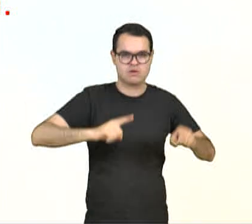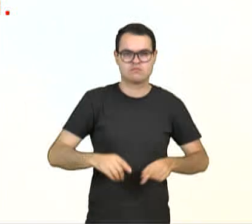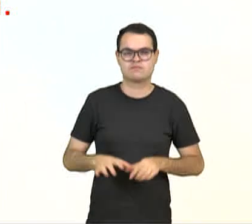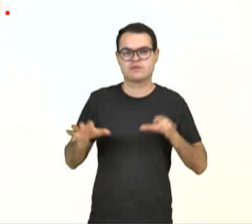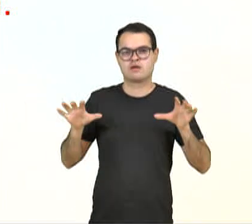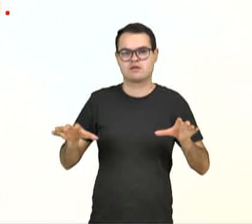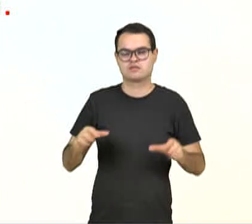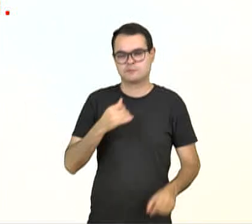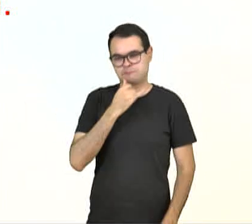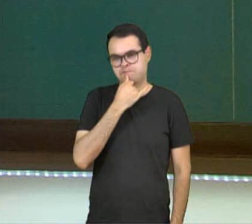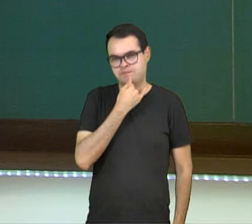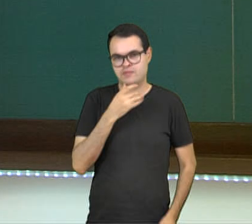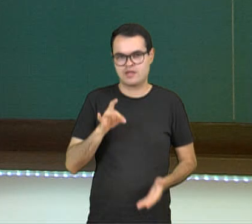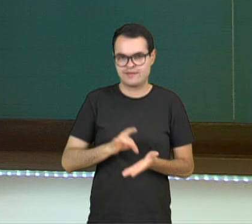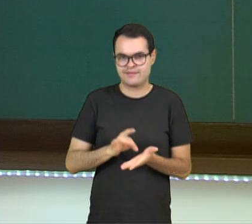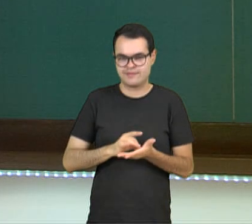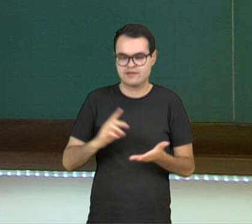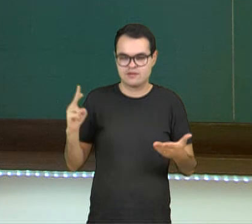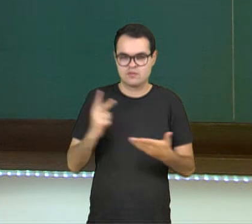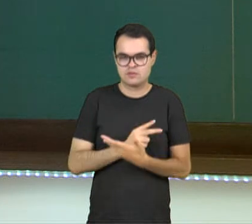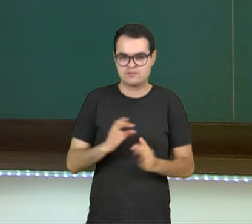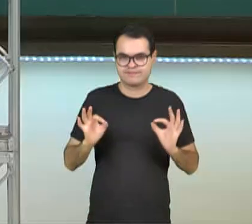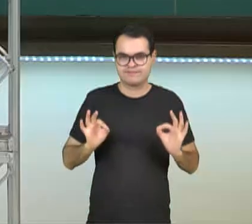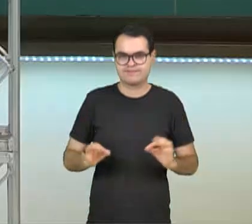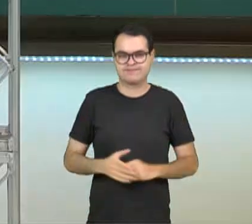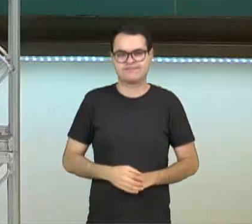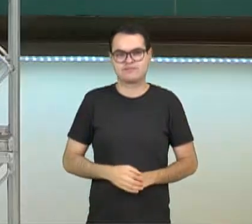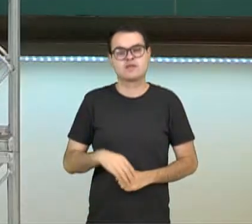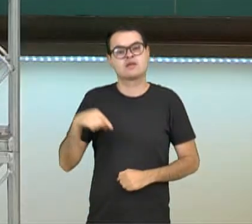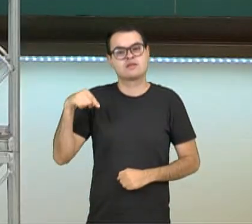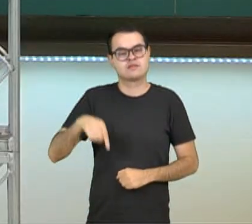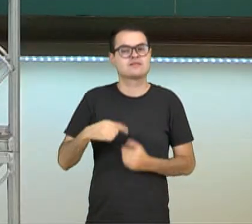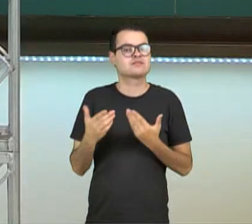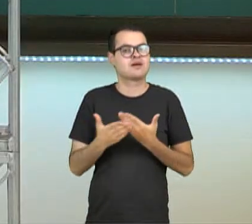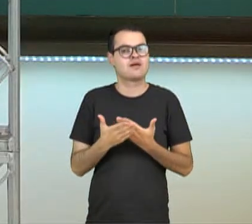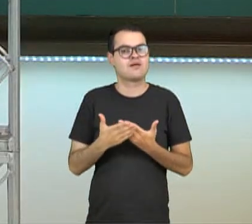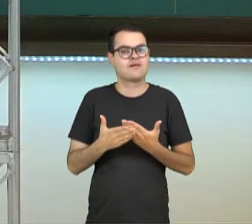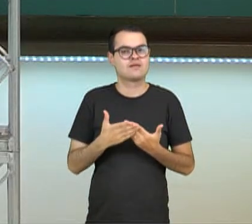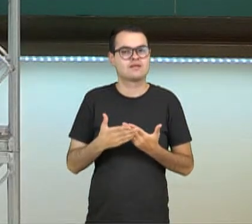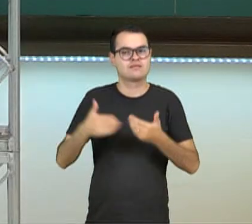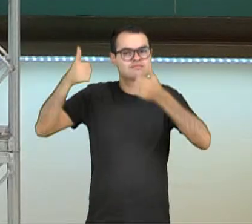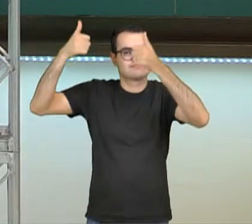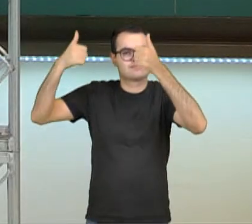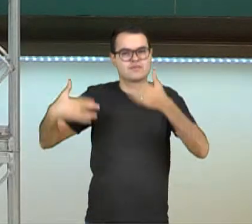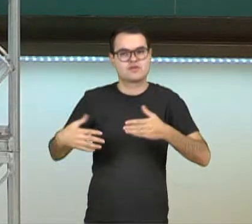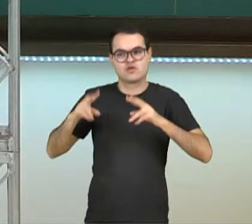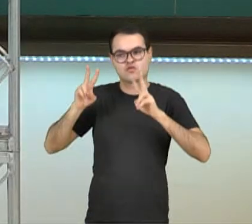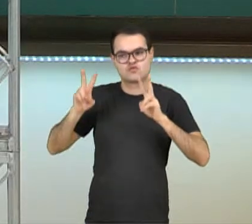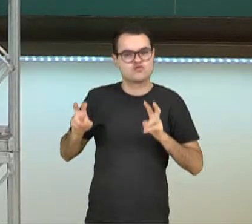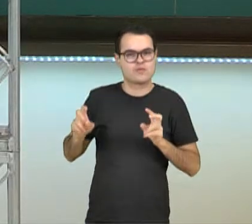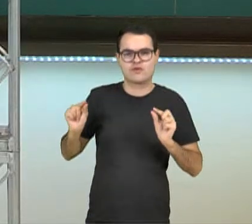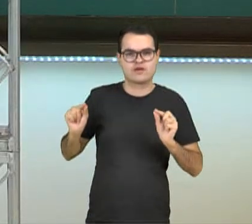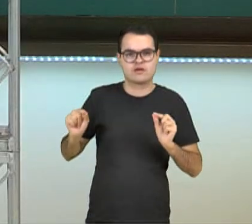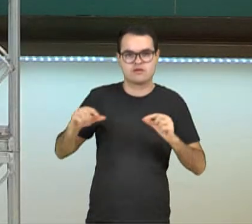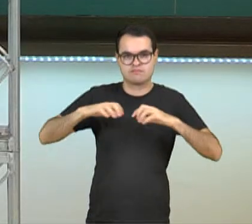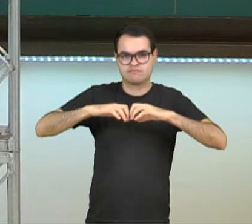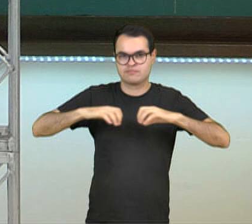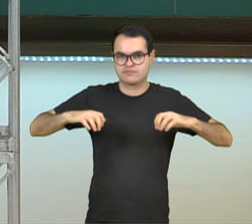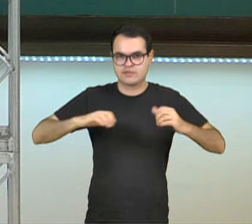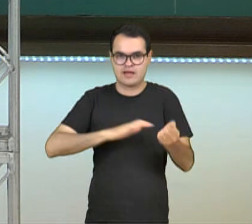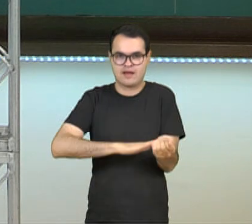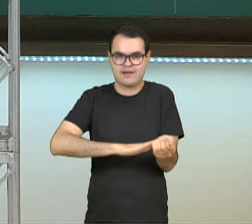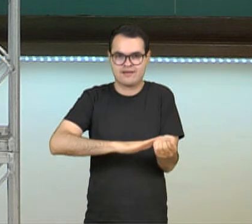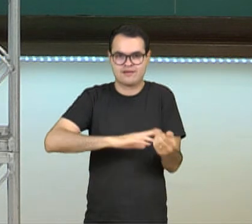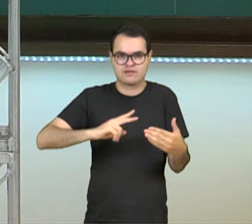Essa é uma triste realidade. Tá bom? Então, nessa aula, nós vimos um pouco sobre a segregação